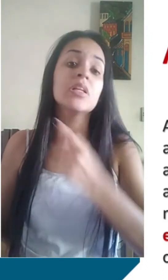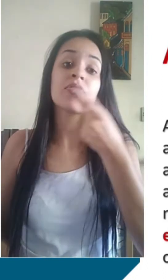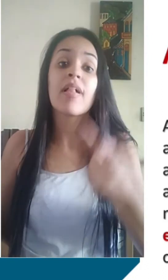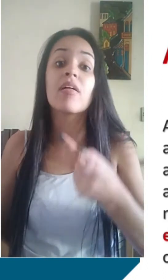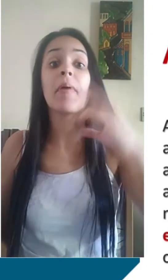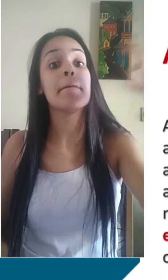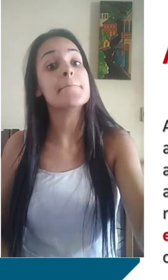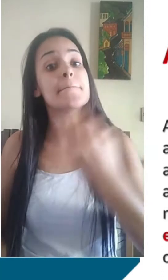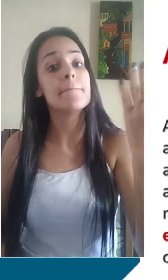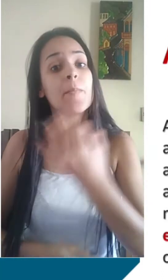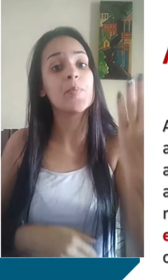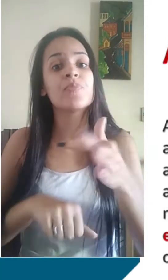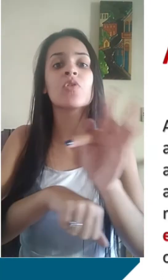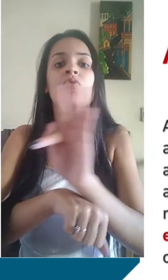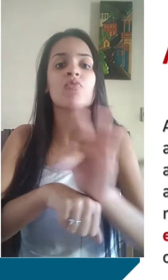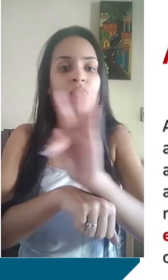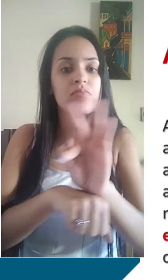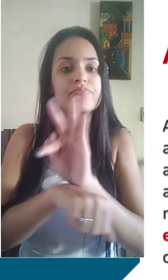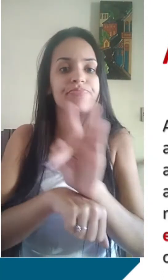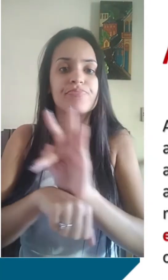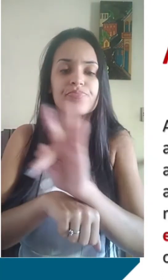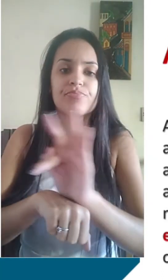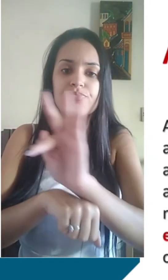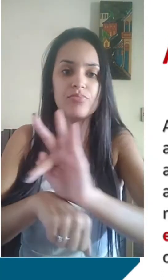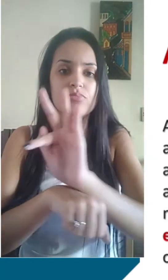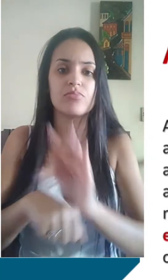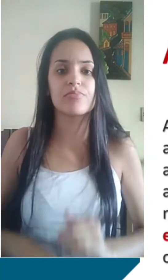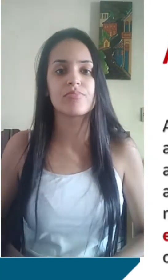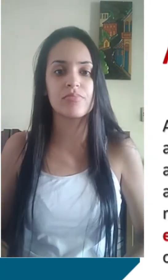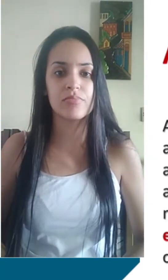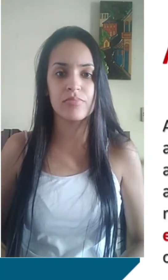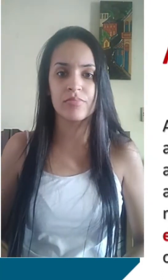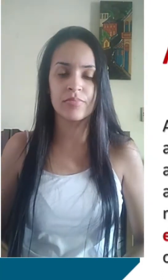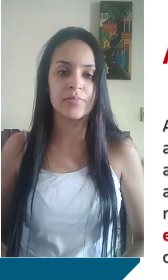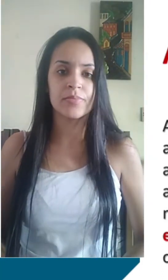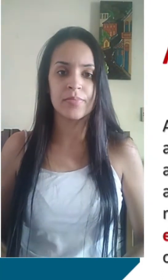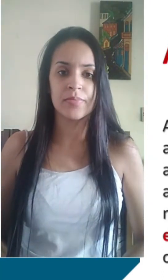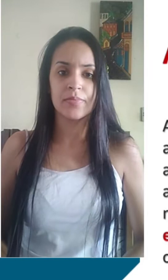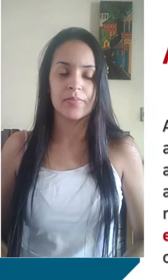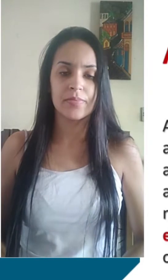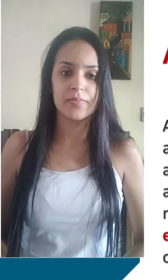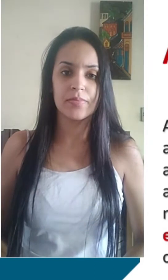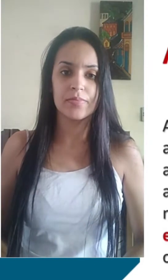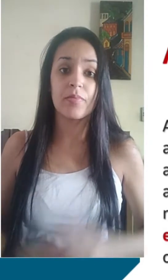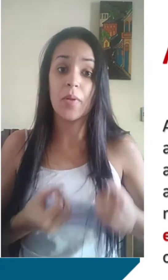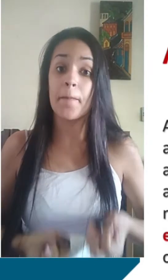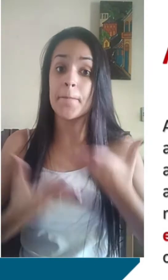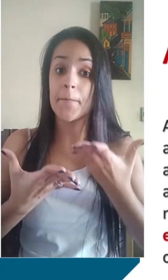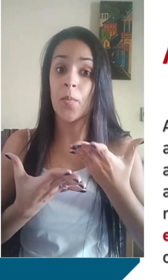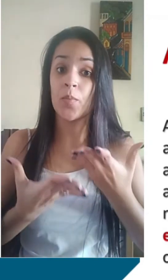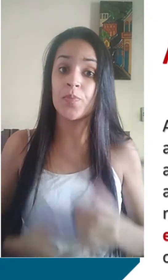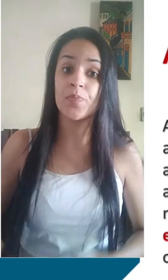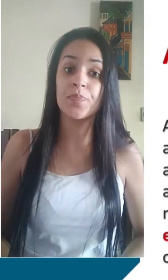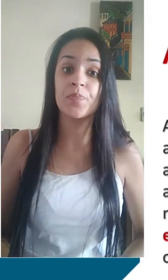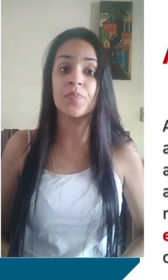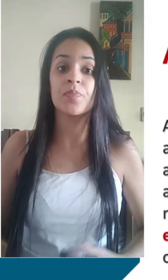forma a ser elaborada. Almejava a imitação perfeita do objeto tratado. Por esse motivo, vemos